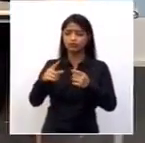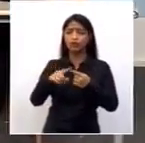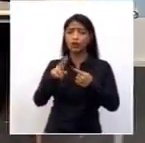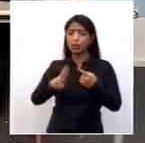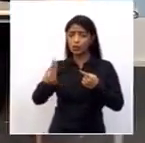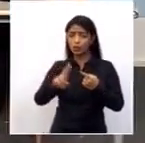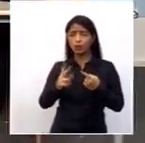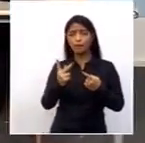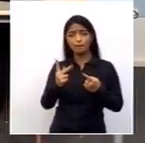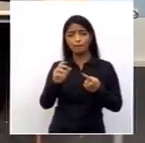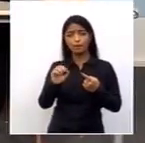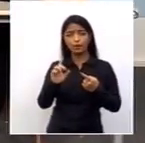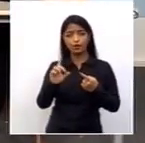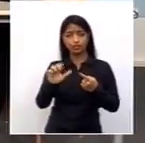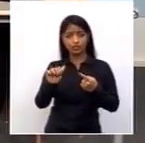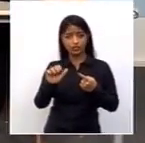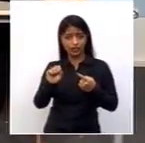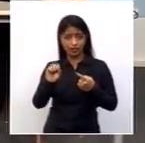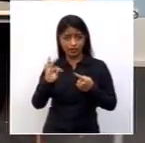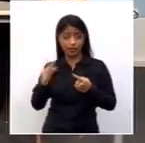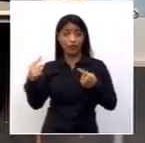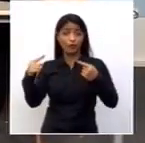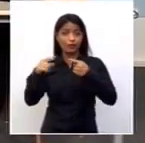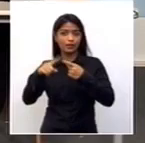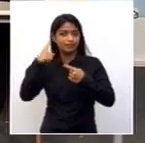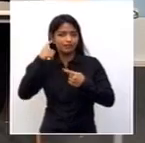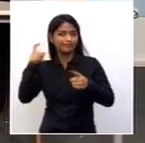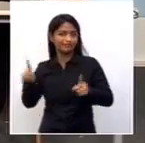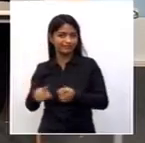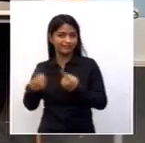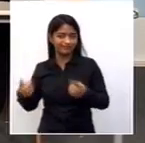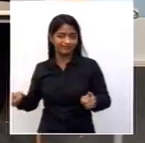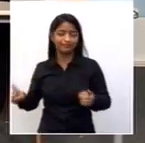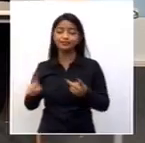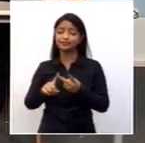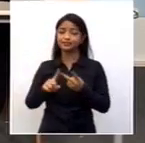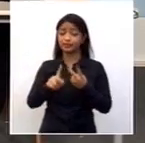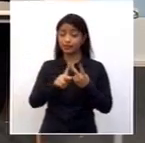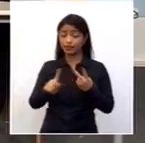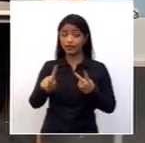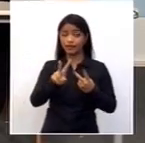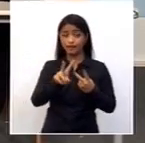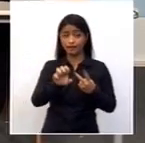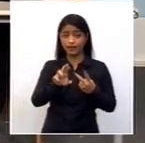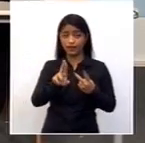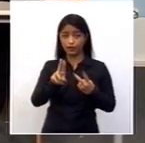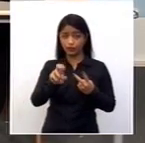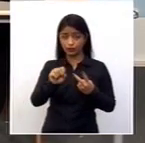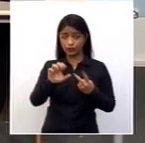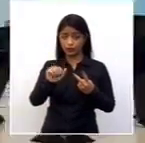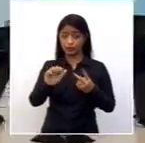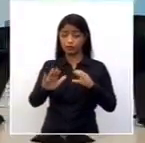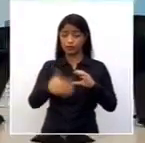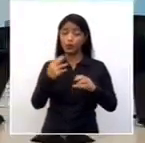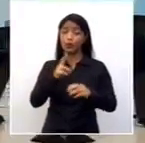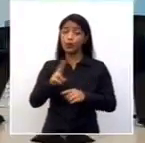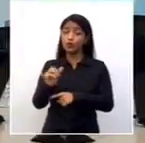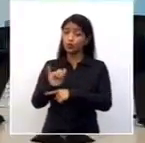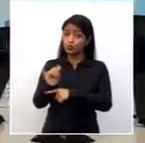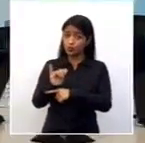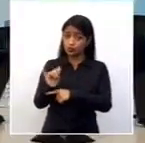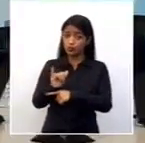a questão do jingle, das trilhas sonoras. A professora Verusca fala sobre o uso do YouTube com as